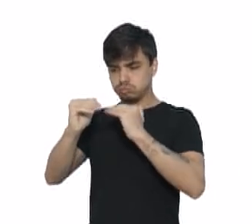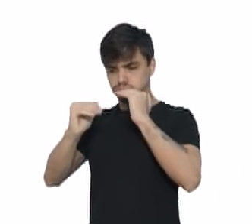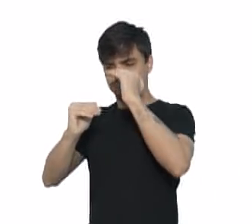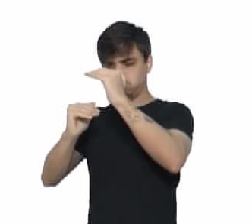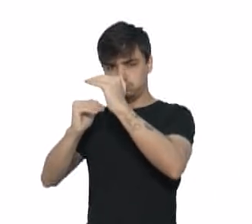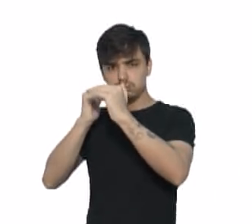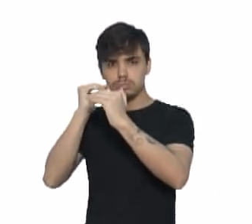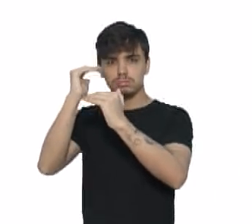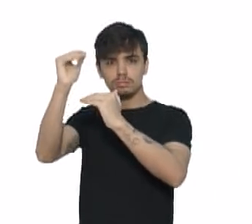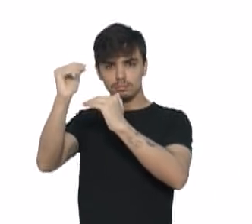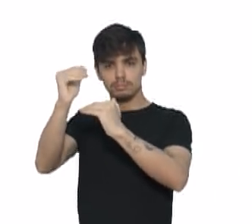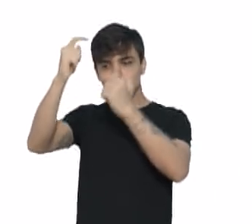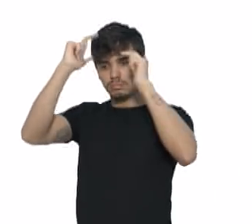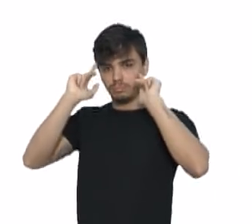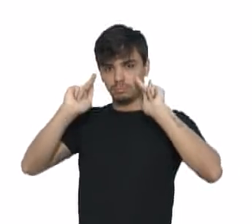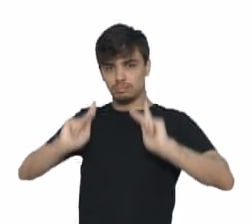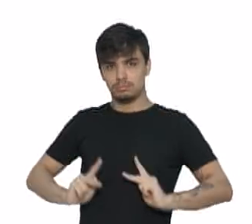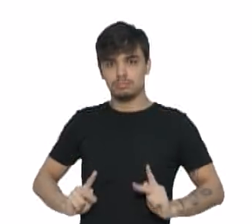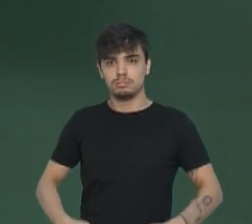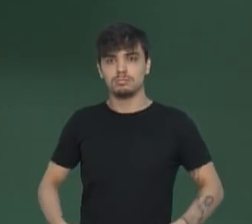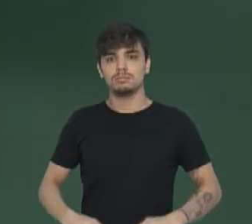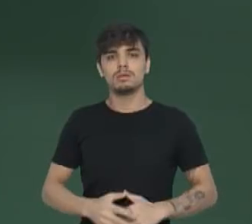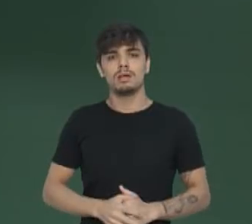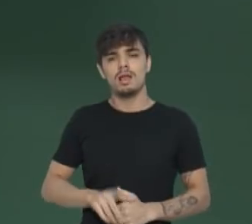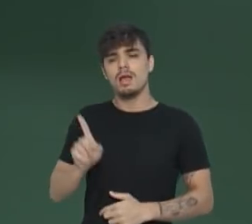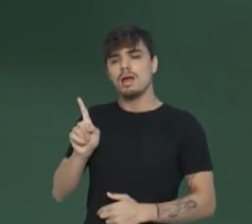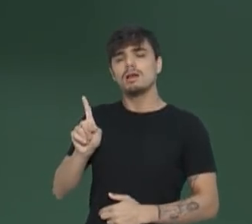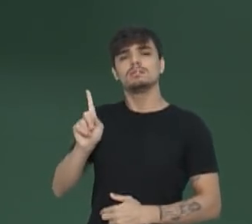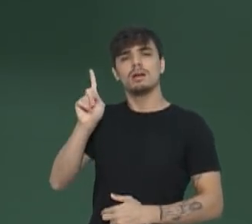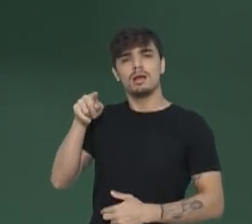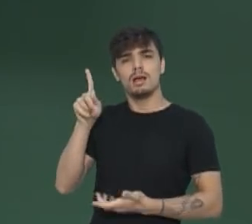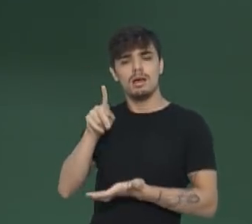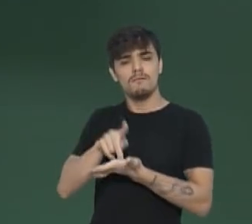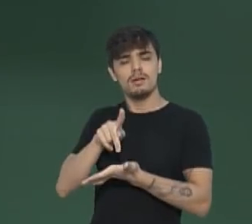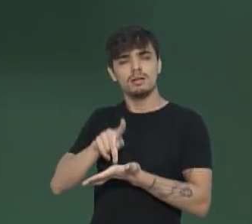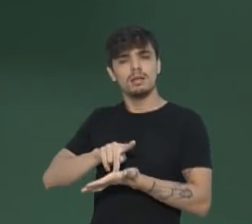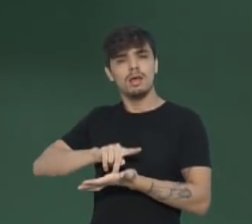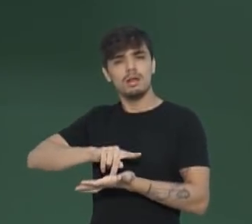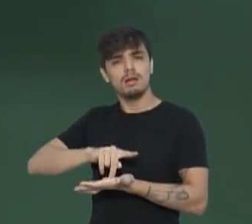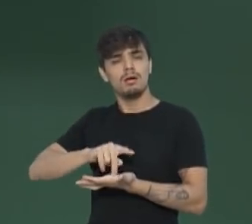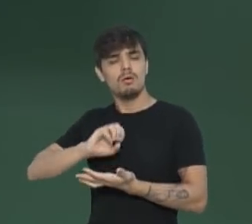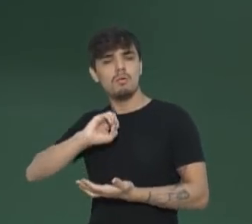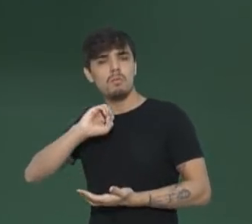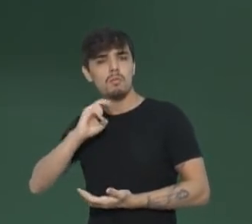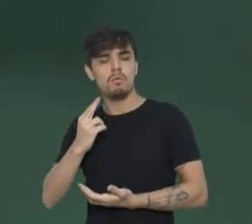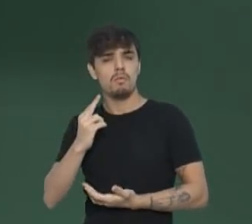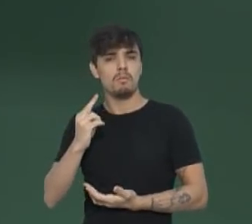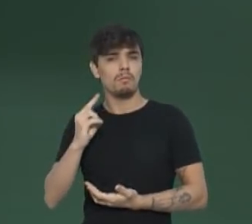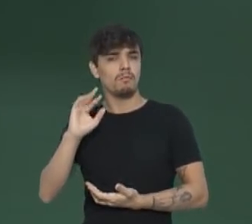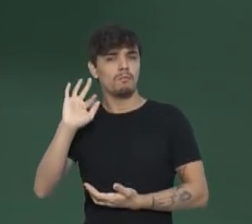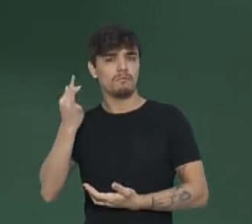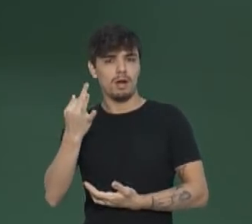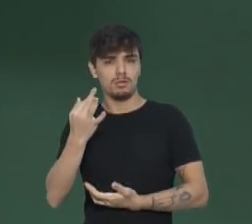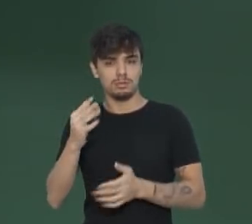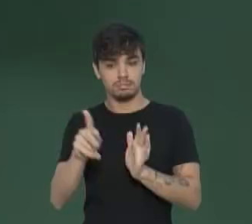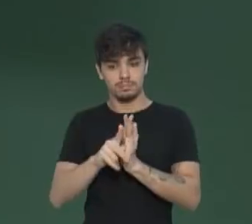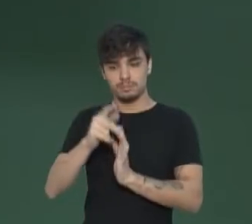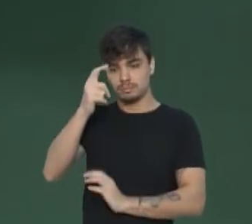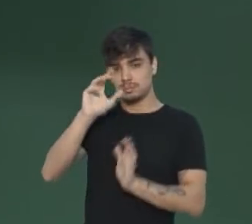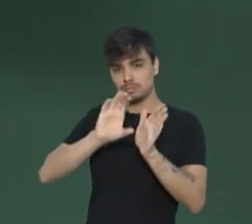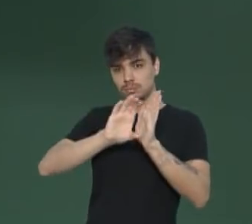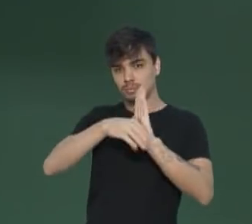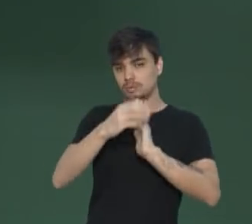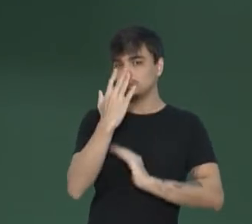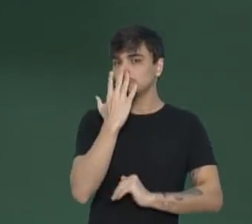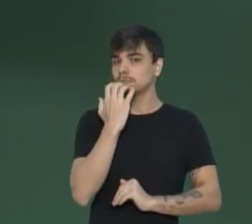se desenvolver como ser humano. Essa afirmativa condiz, é verdadeira dentro do pensamento do Nietzsche ou não é falsa? Vou dar mais um tempinho para